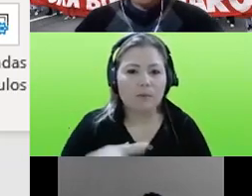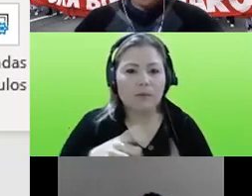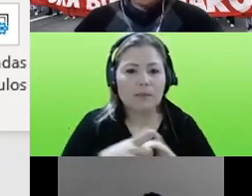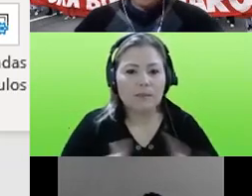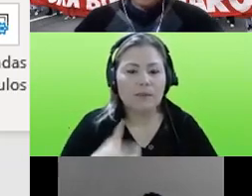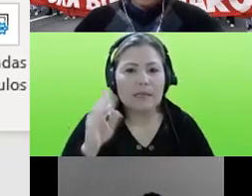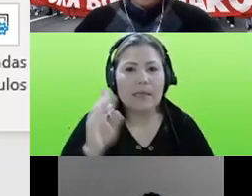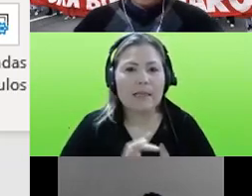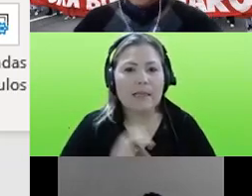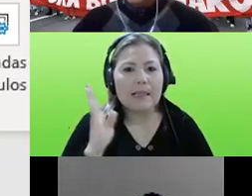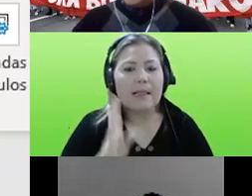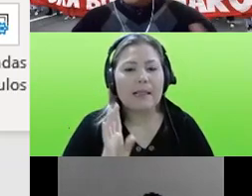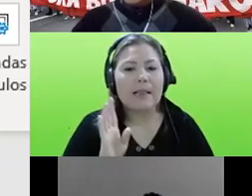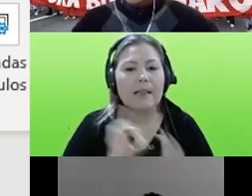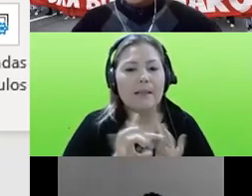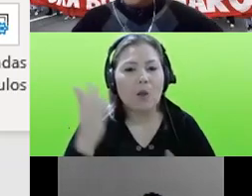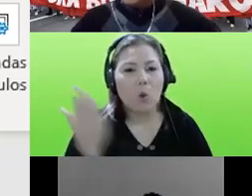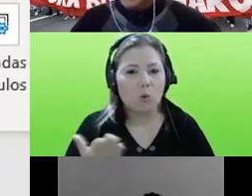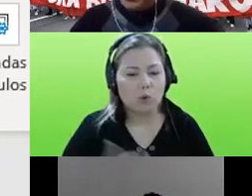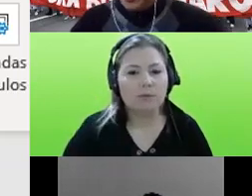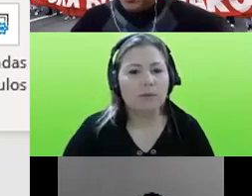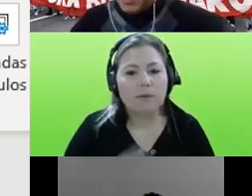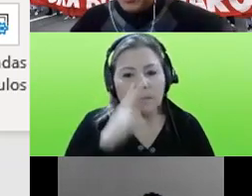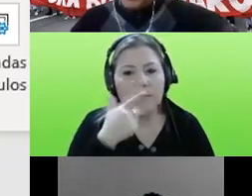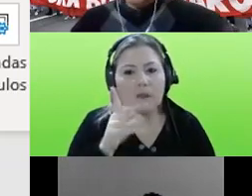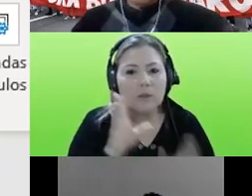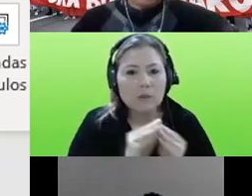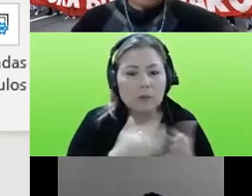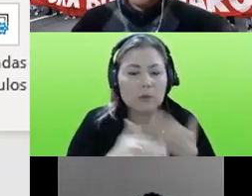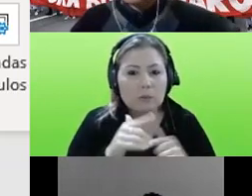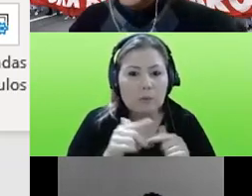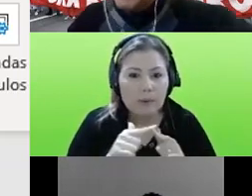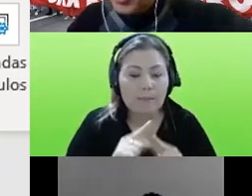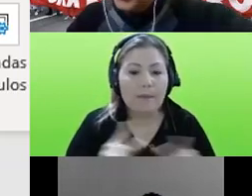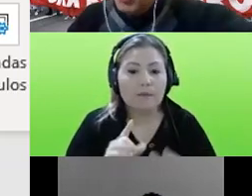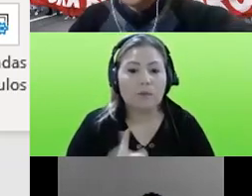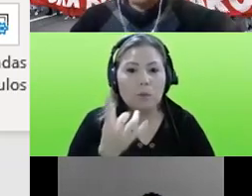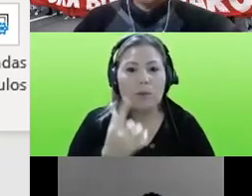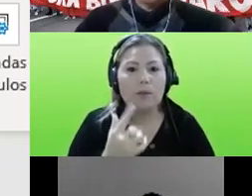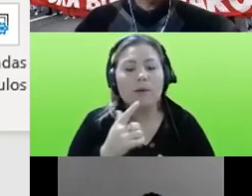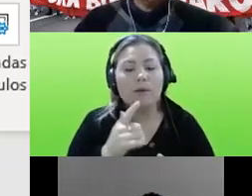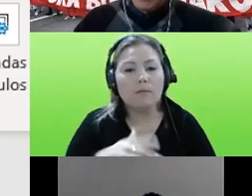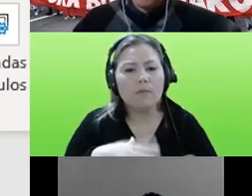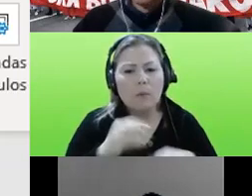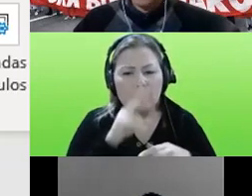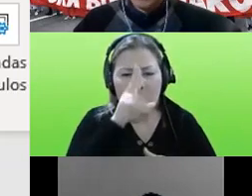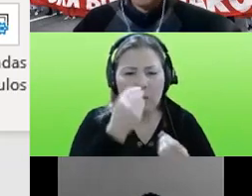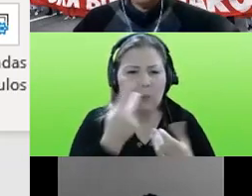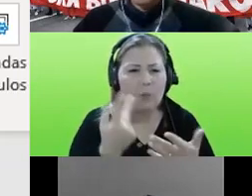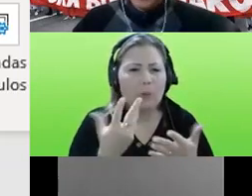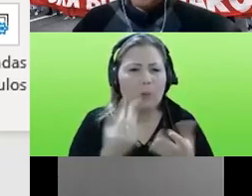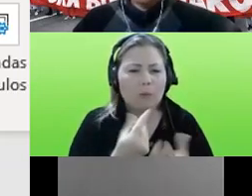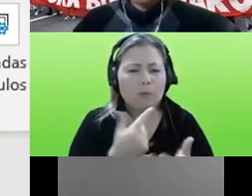liberais hoje. Claro, isso não é dizer que ali estão resolvidos os problemas, não. Apenas é que ele levantou muitos problemas que merecem